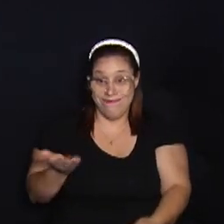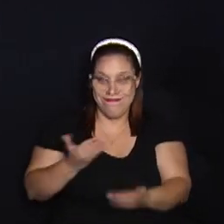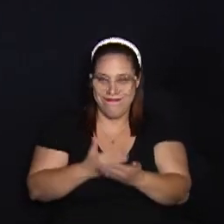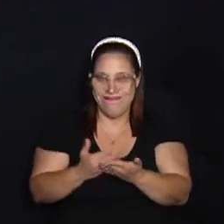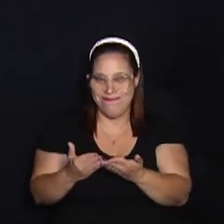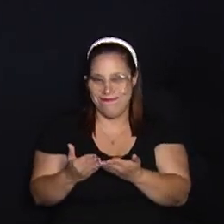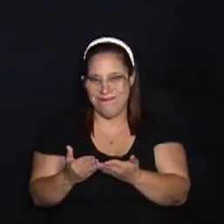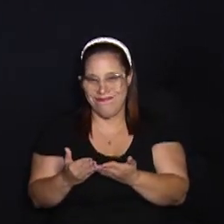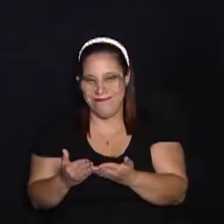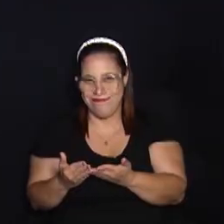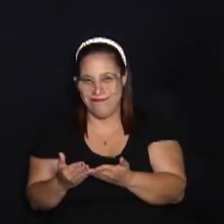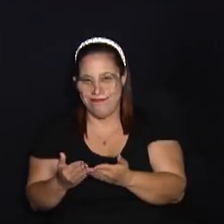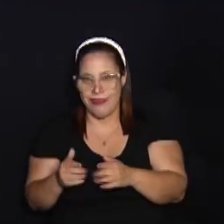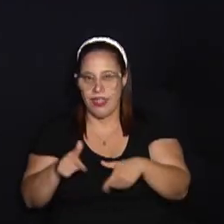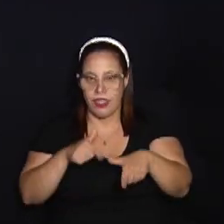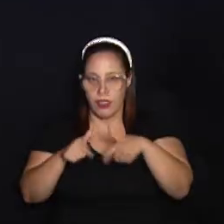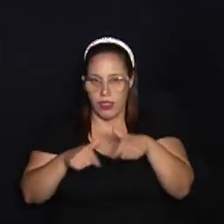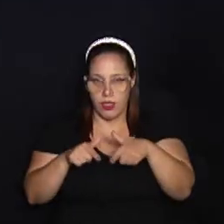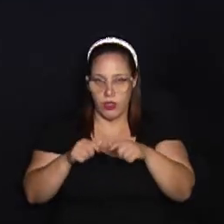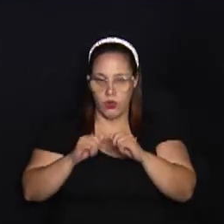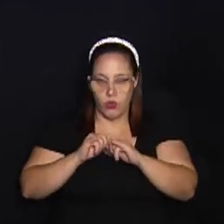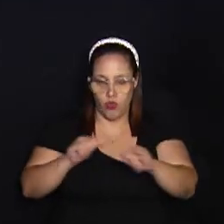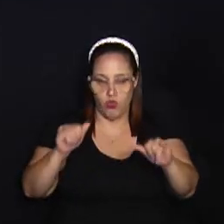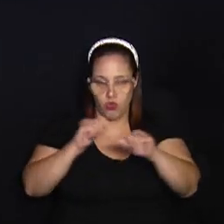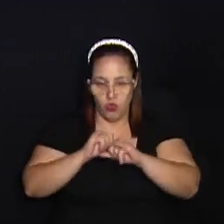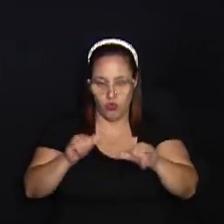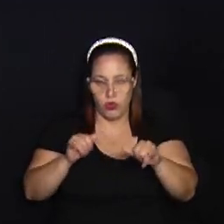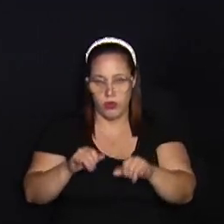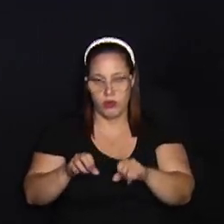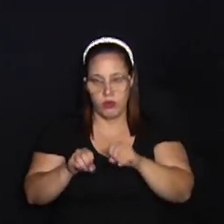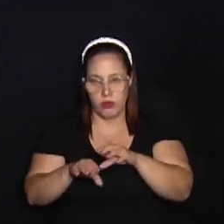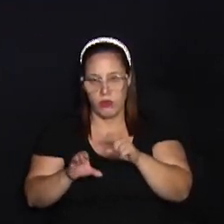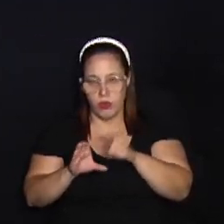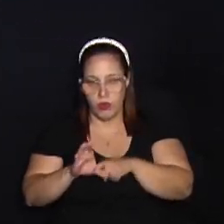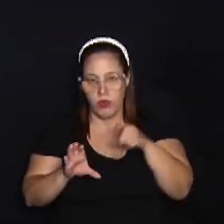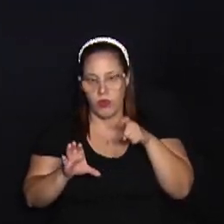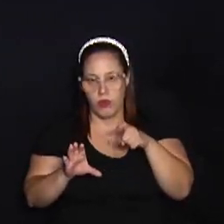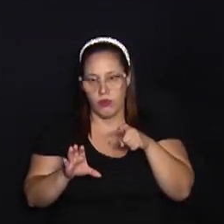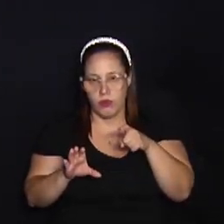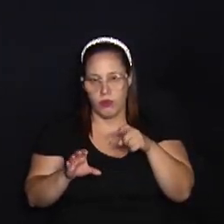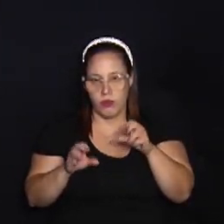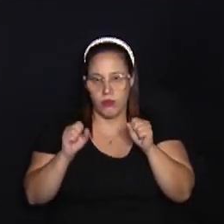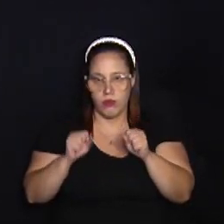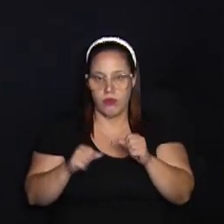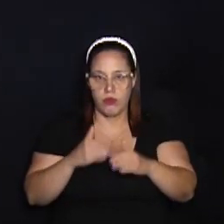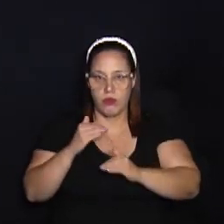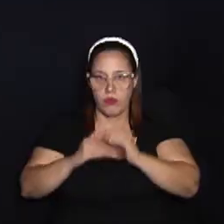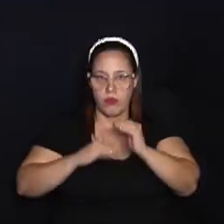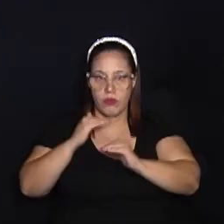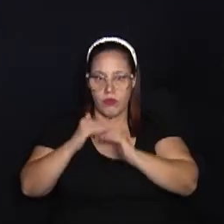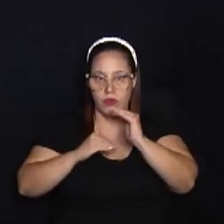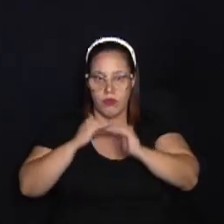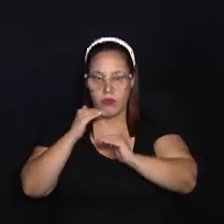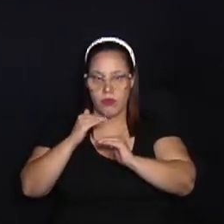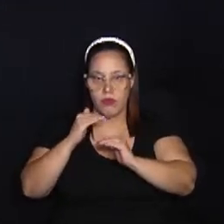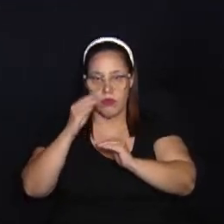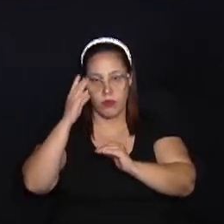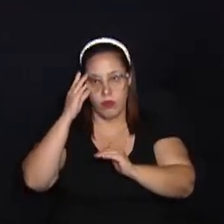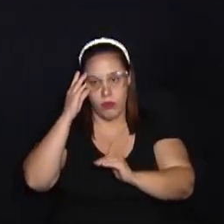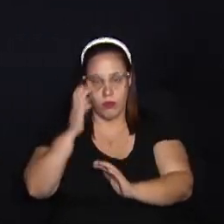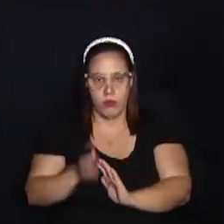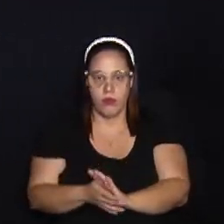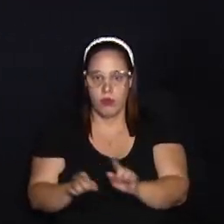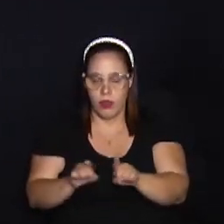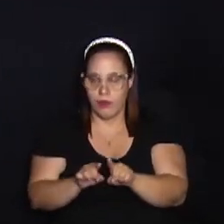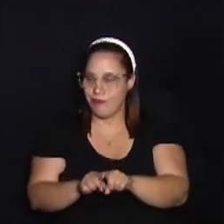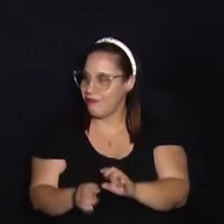E começar ali o seu trabalho de divulgação de forma autônoma, né? Para que você desenvolva aí